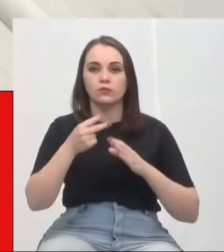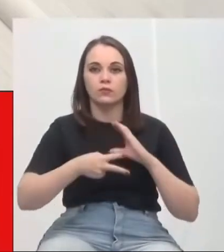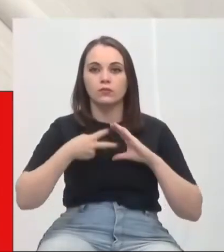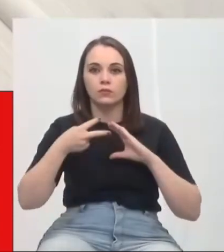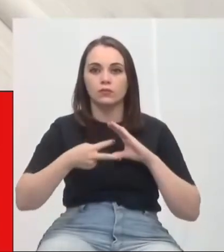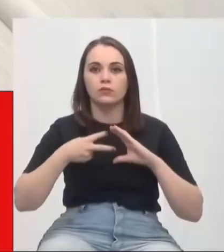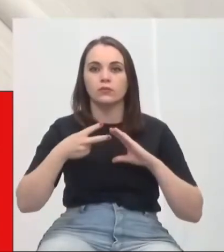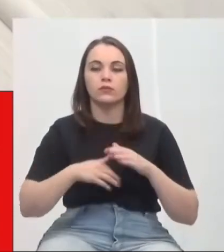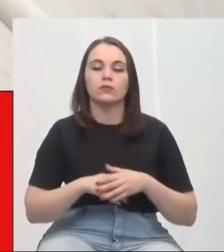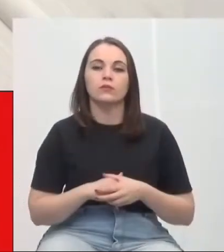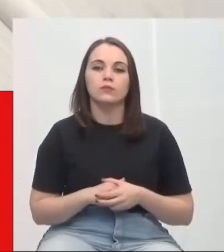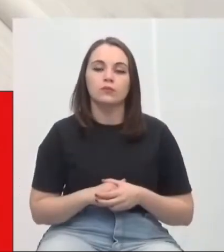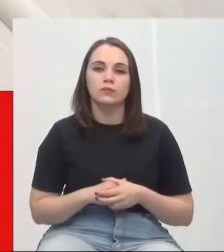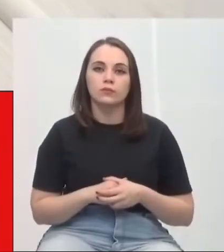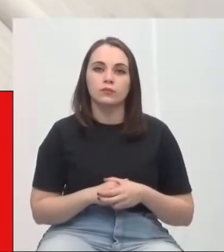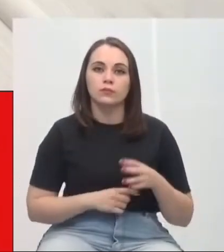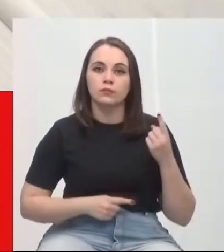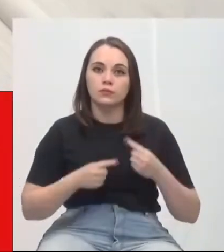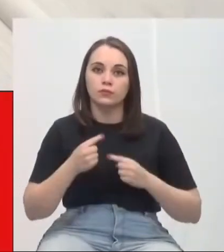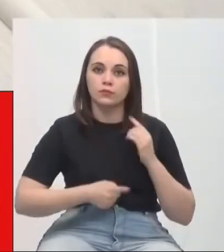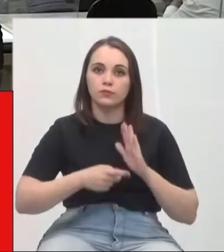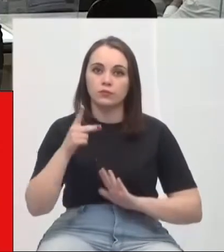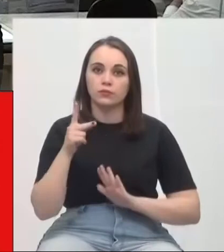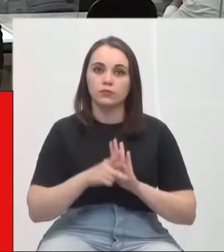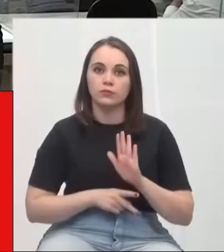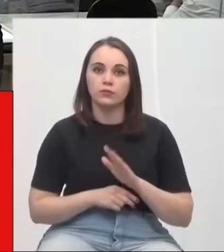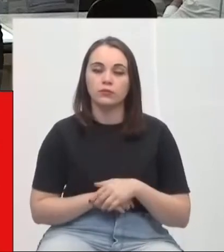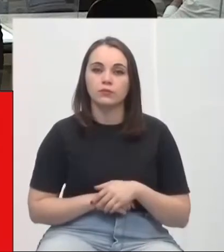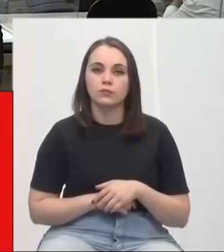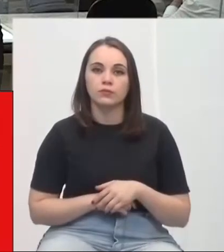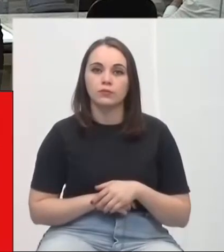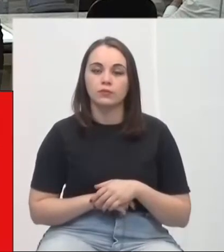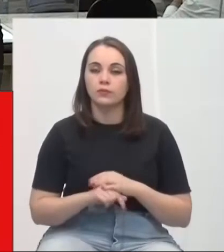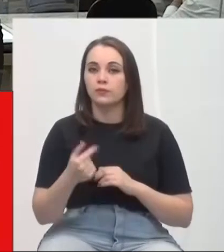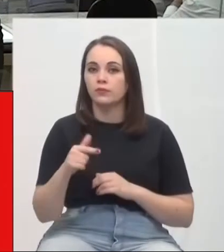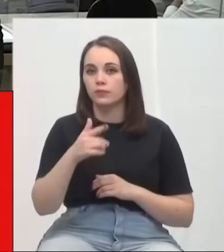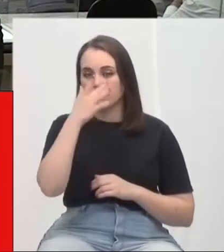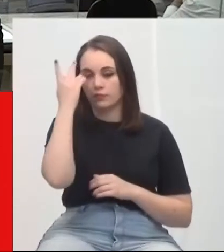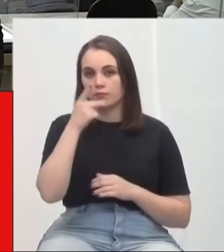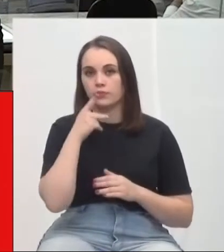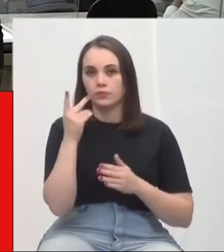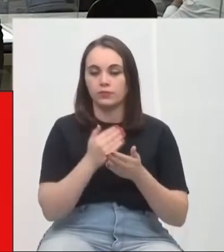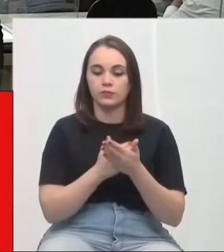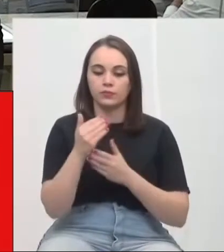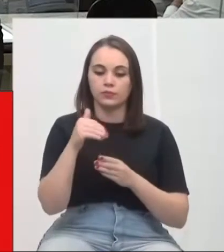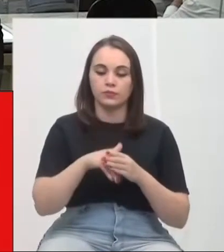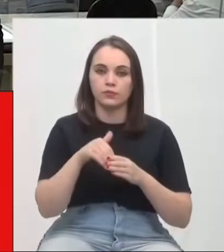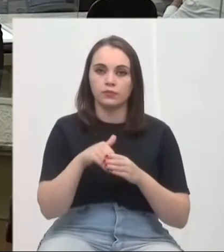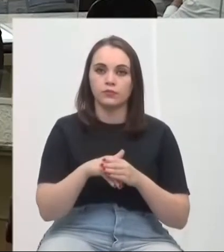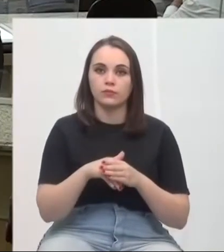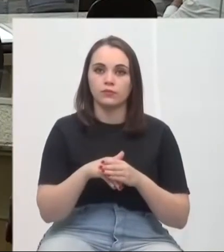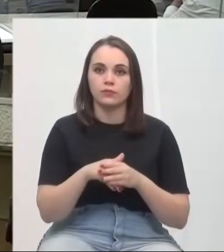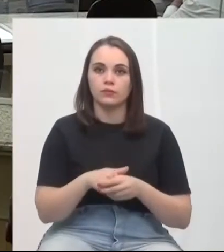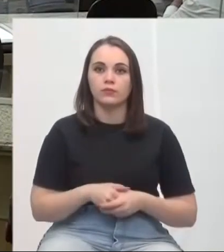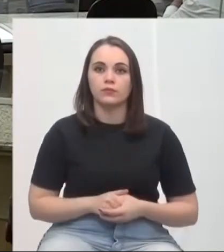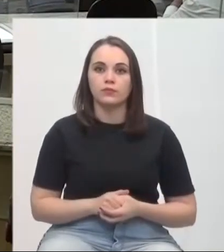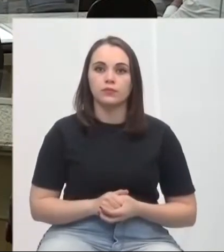matéria para ser deliberado em plenário. Em discussão, o projeto? Não havendo quem queira discutir, está em votação.